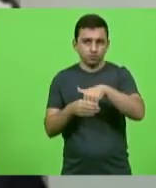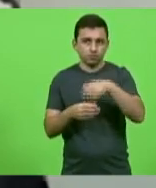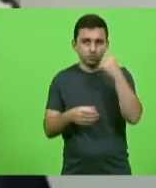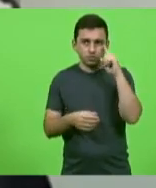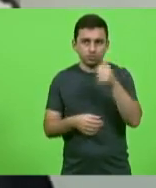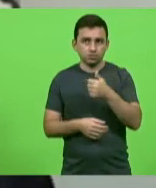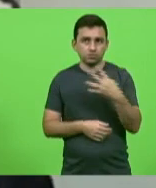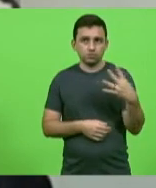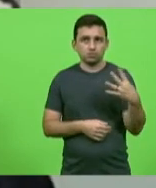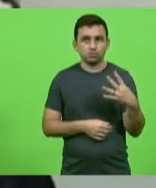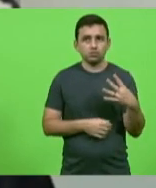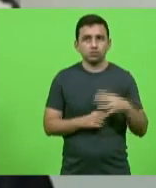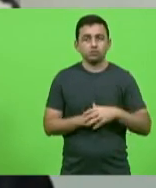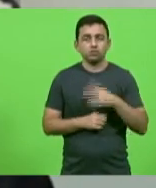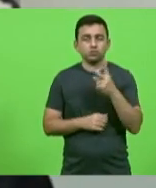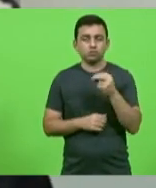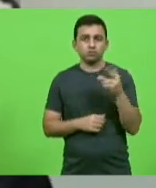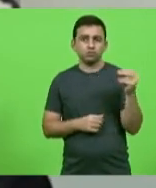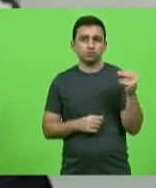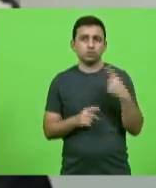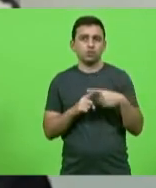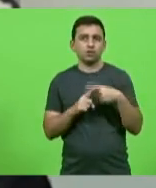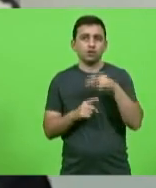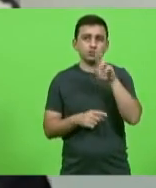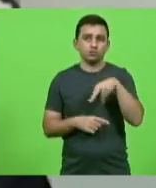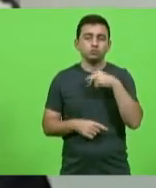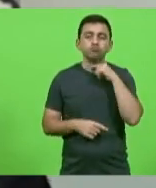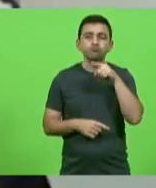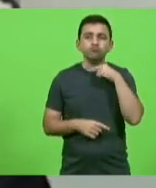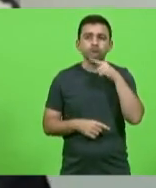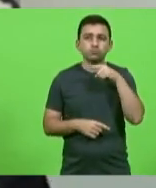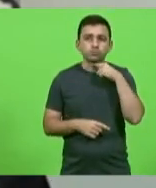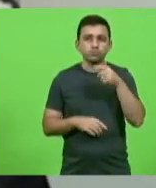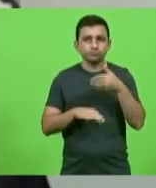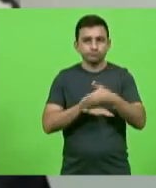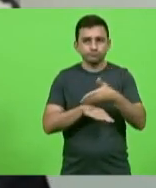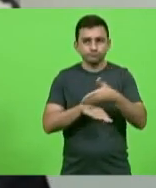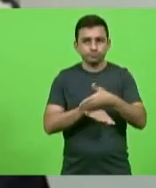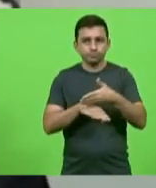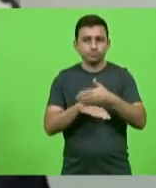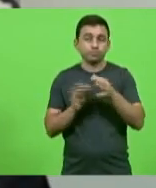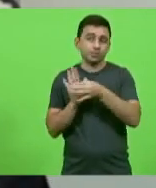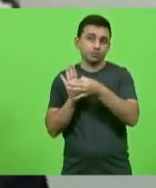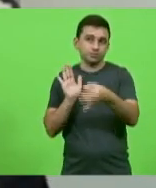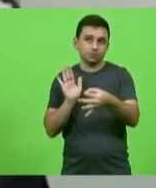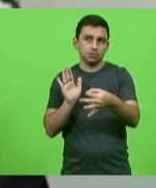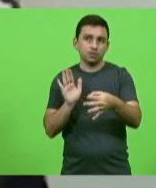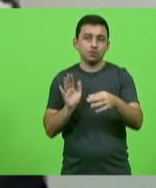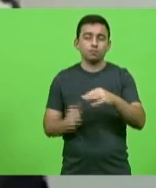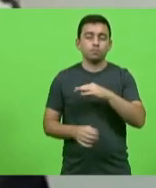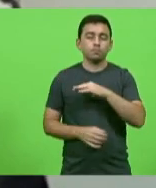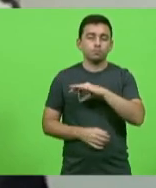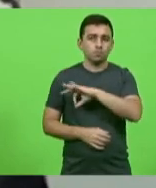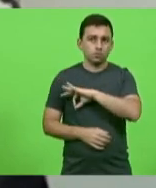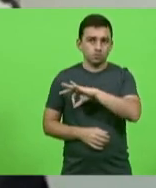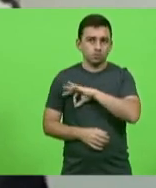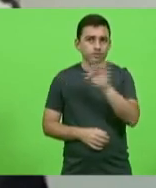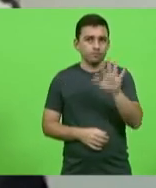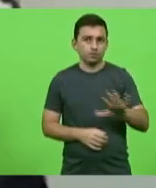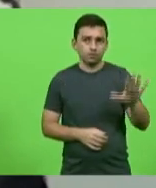para odia 14 de 2020 em razão da impossibilidade de acesso ao parecer emanado pela Polícia Federal